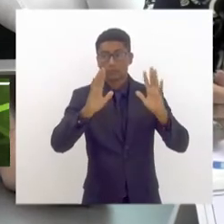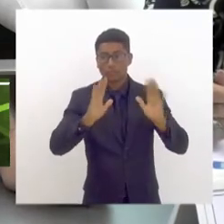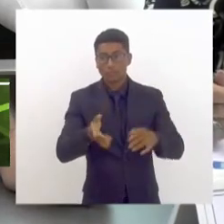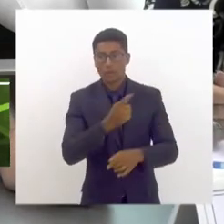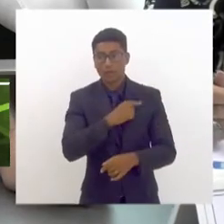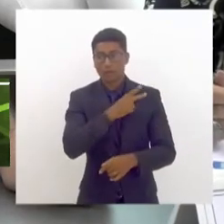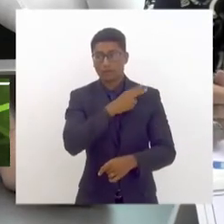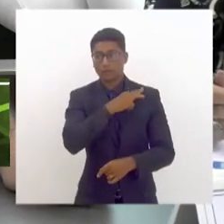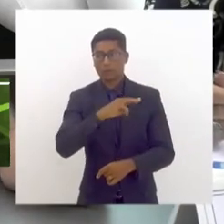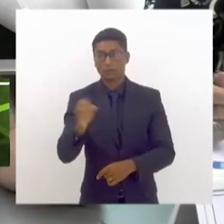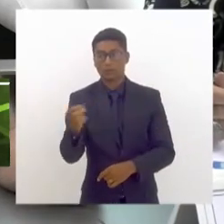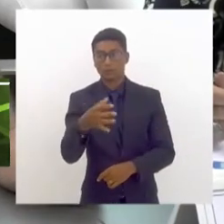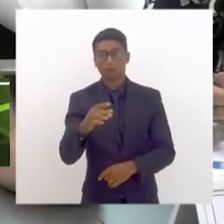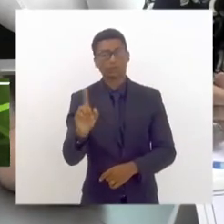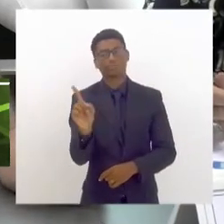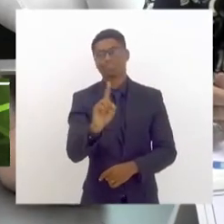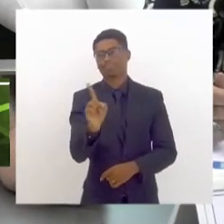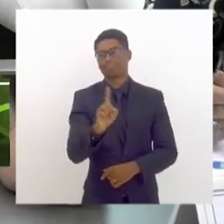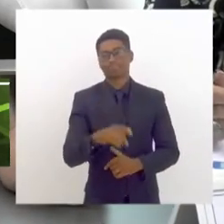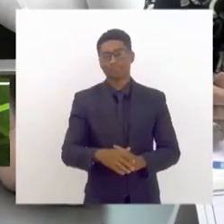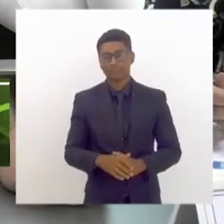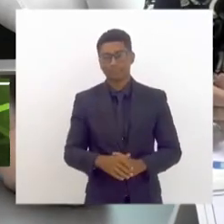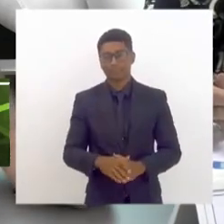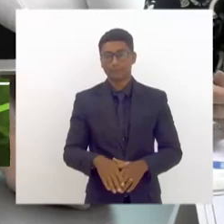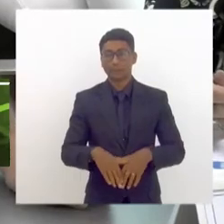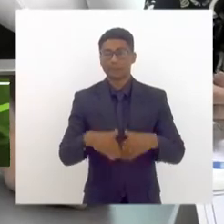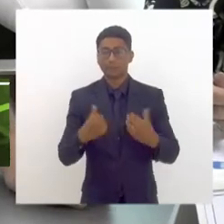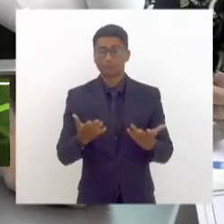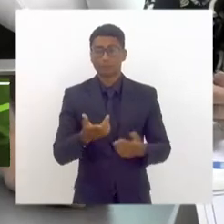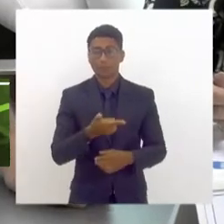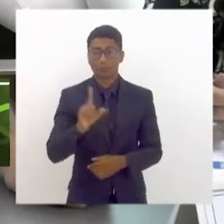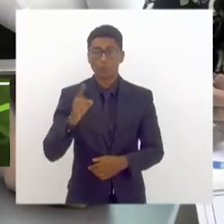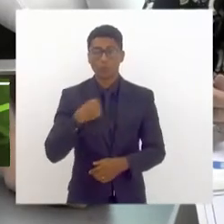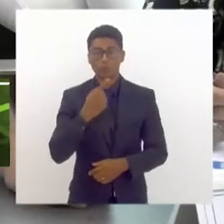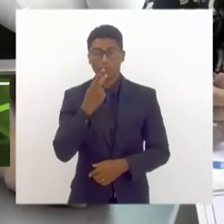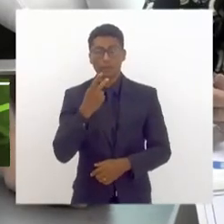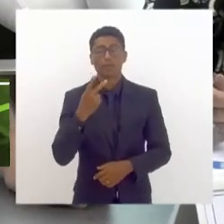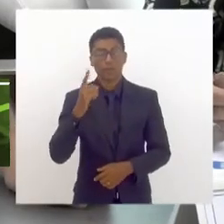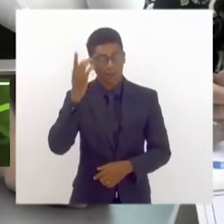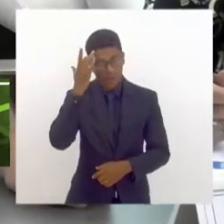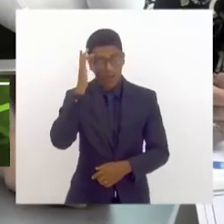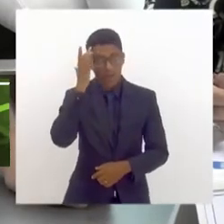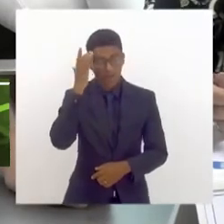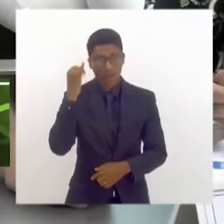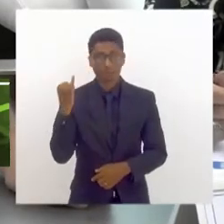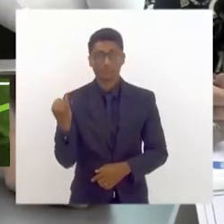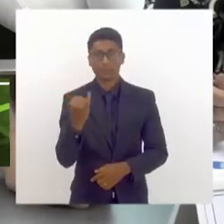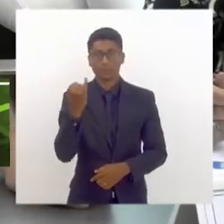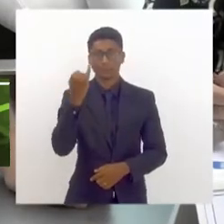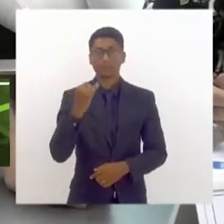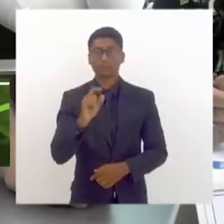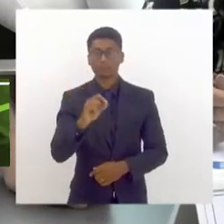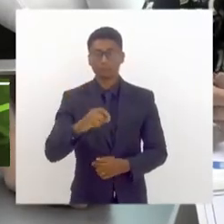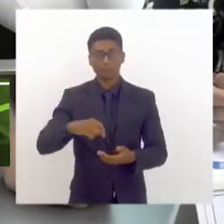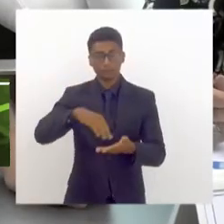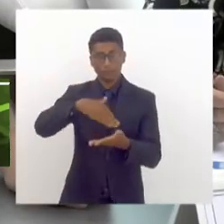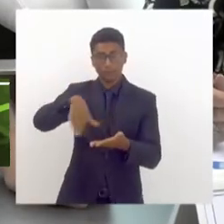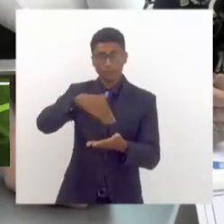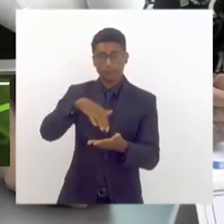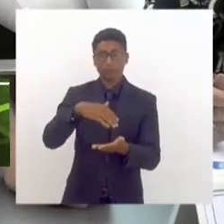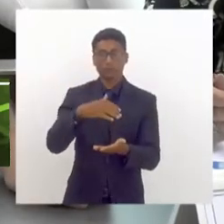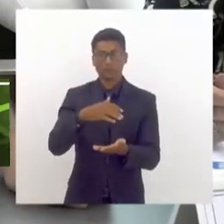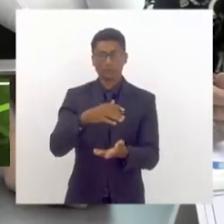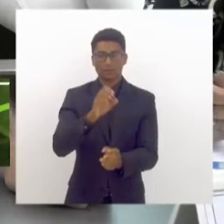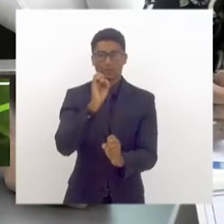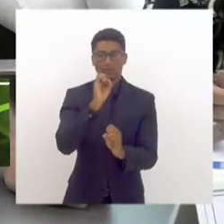ensino médio. E uma coisa que eu gostaria de destacar, que é extremamente importante, a Secretaria de Educação, Estadual de